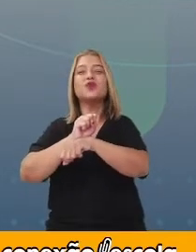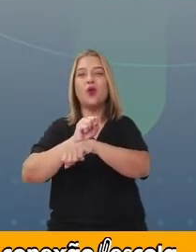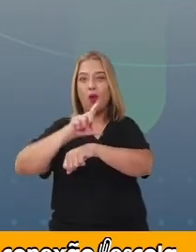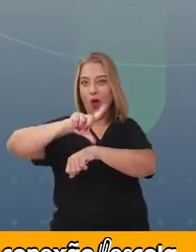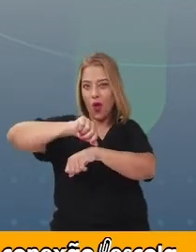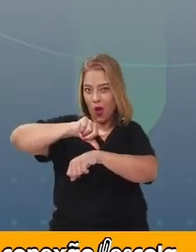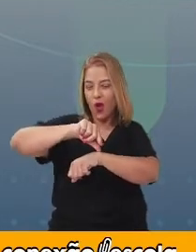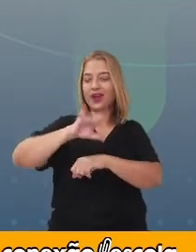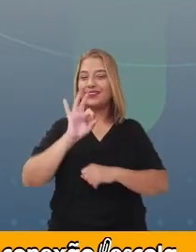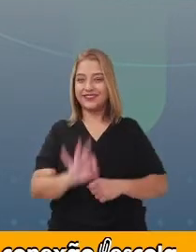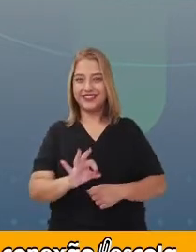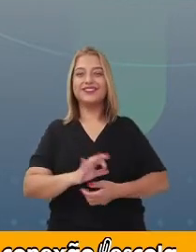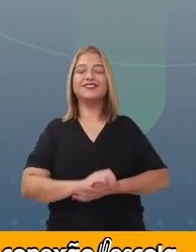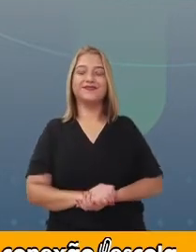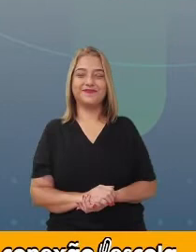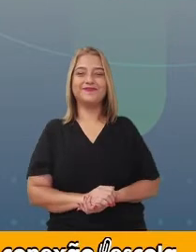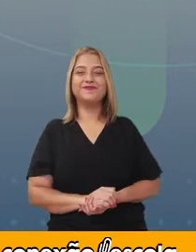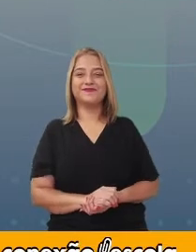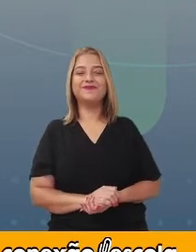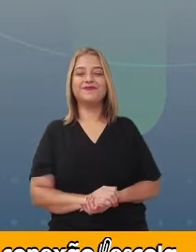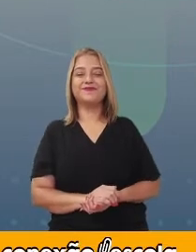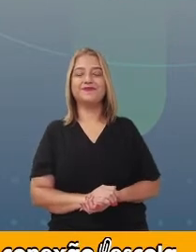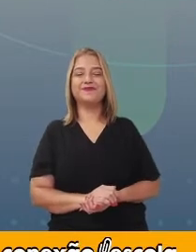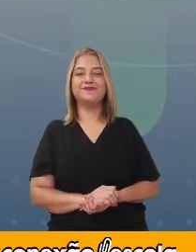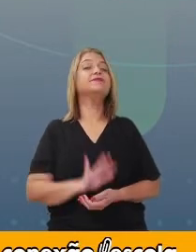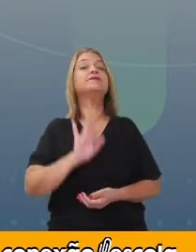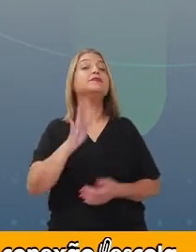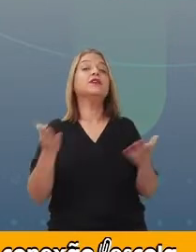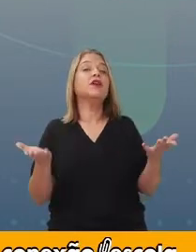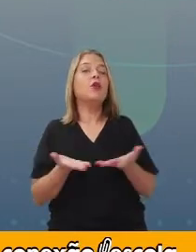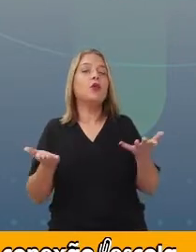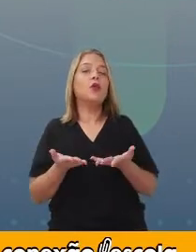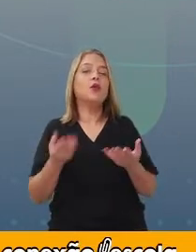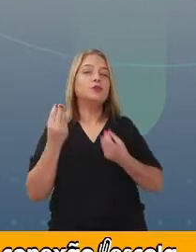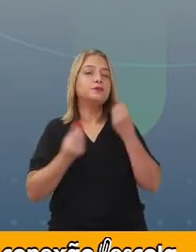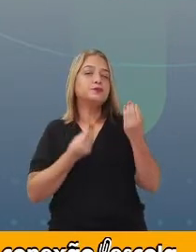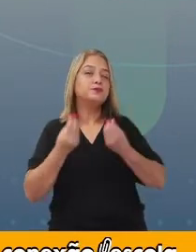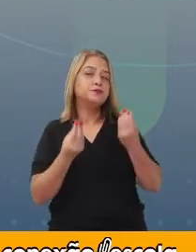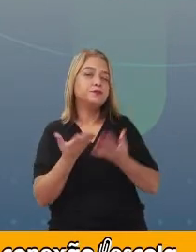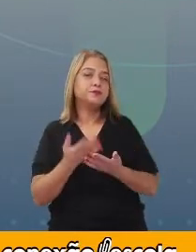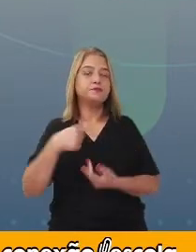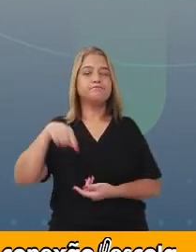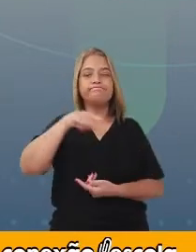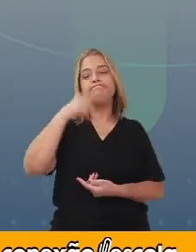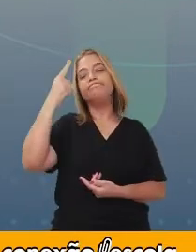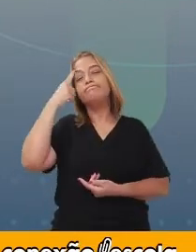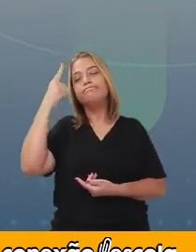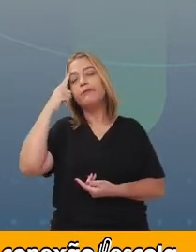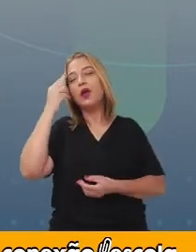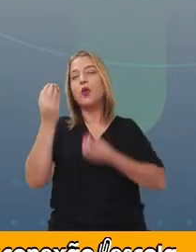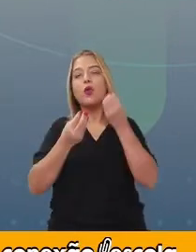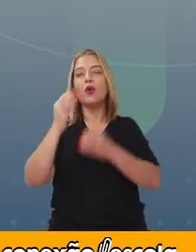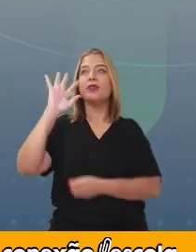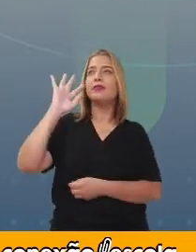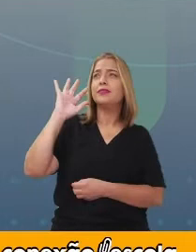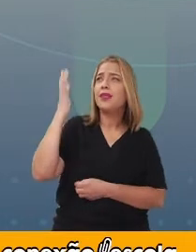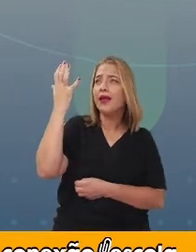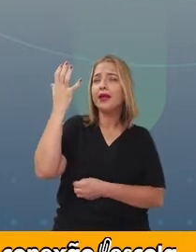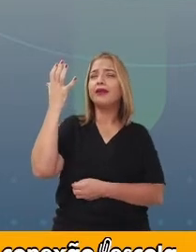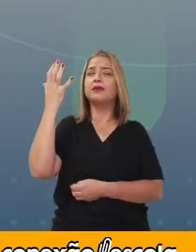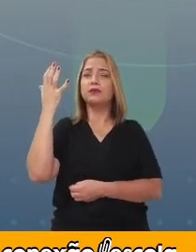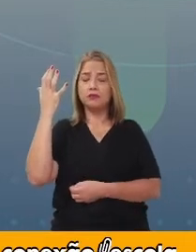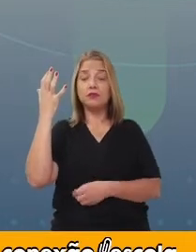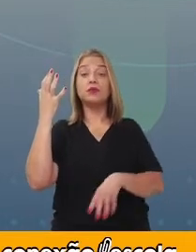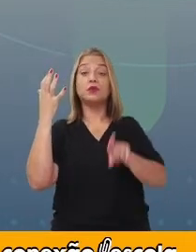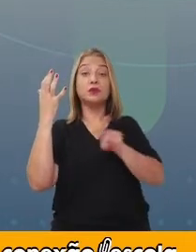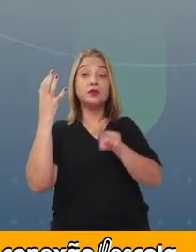precisão. E agora, pensando na medida do tempo ou